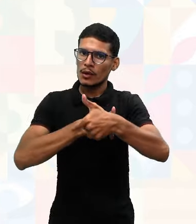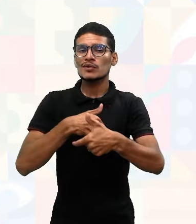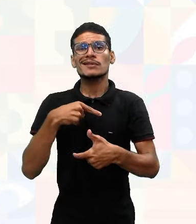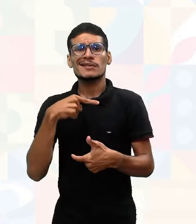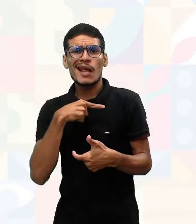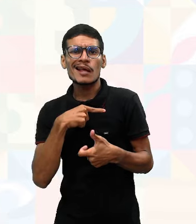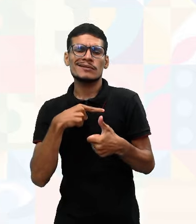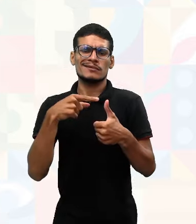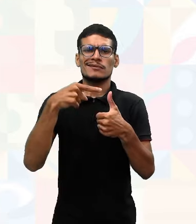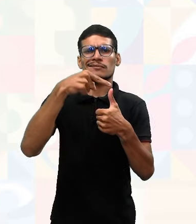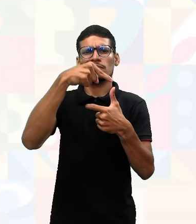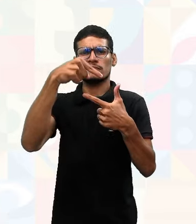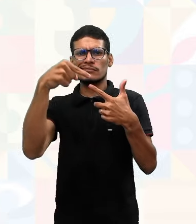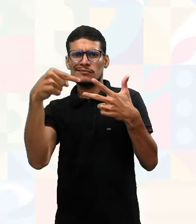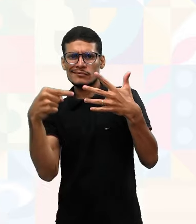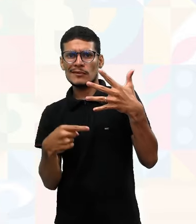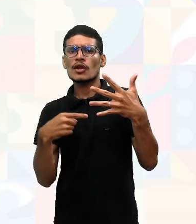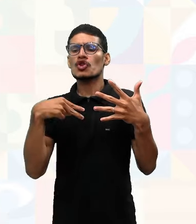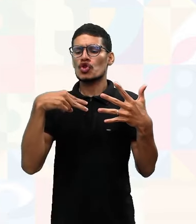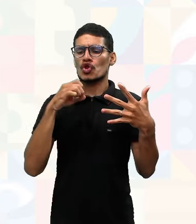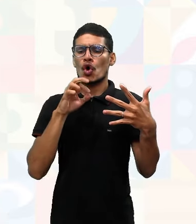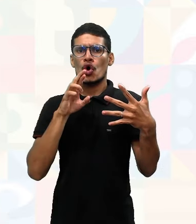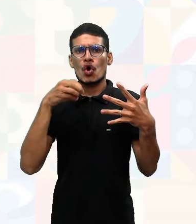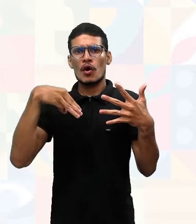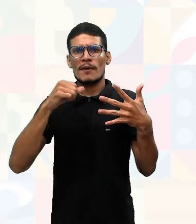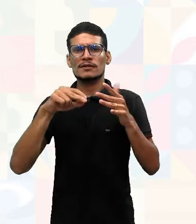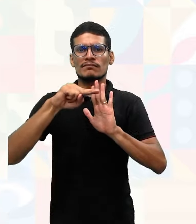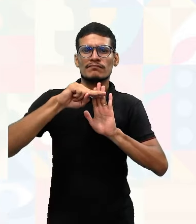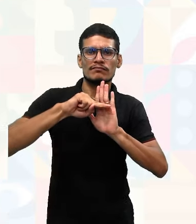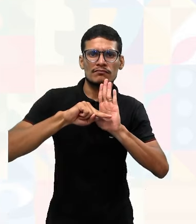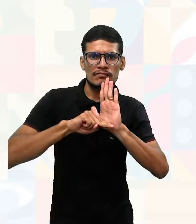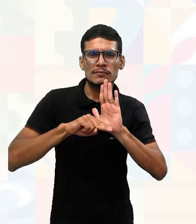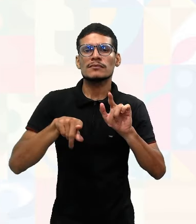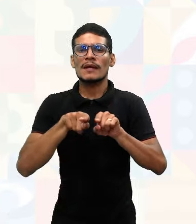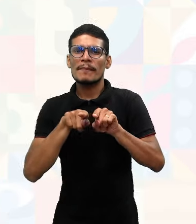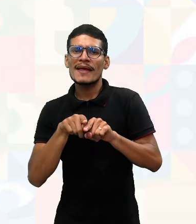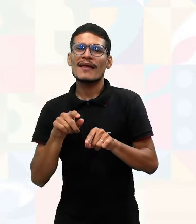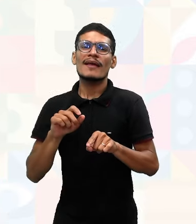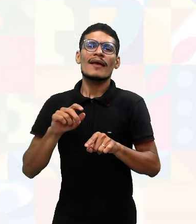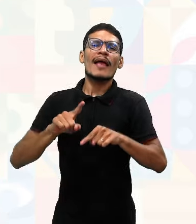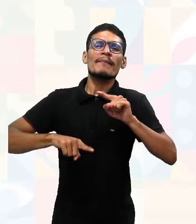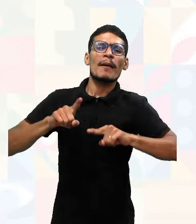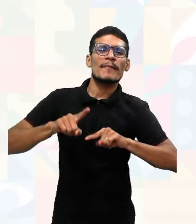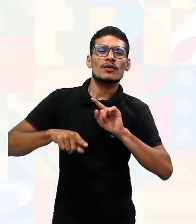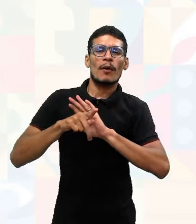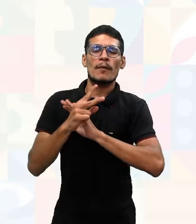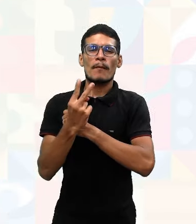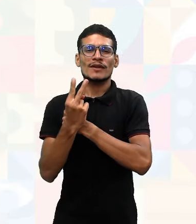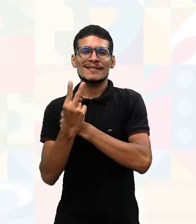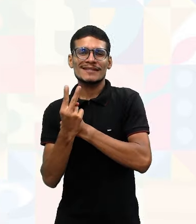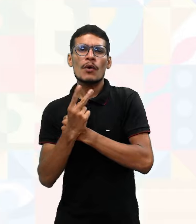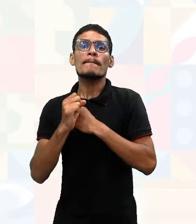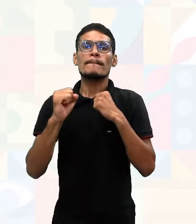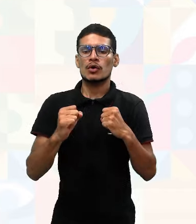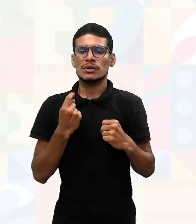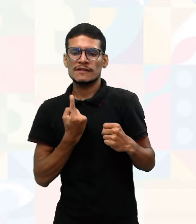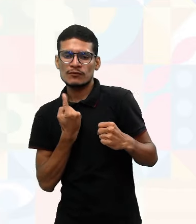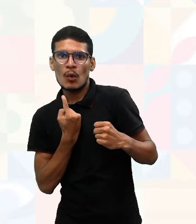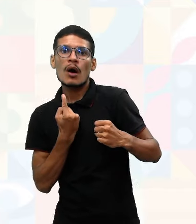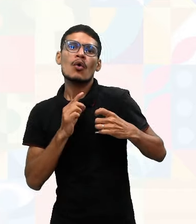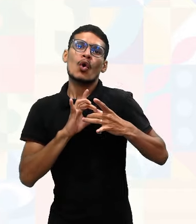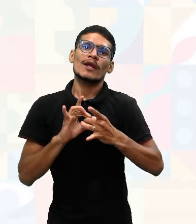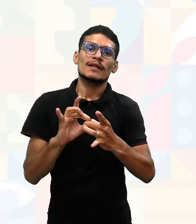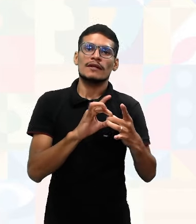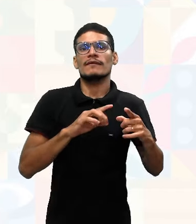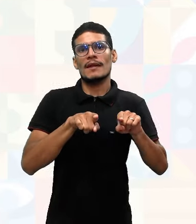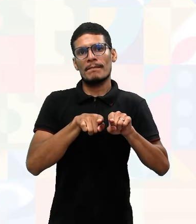as normas regulamentadoras, os equipamentos de proteção, que podem ser individuais ou coletivos, as comissões